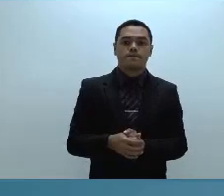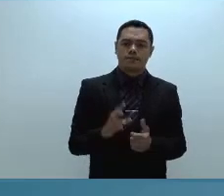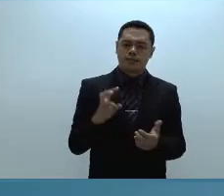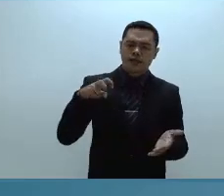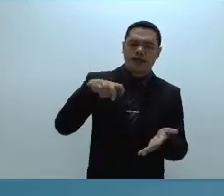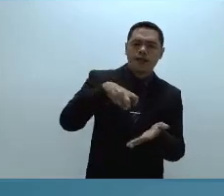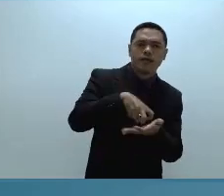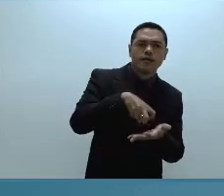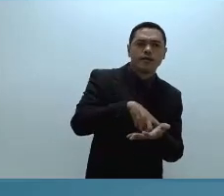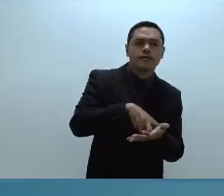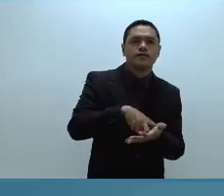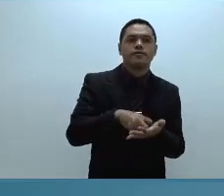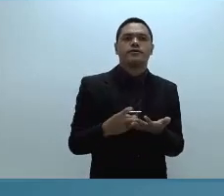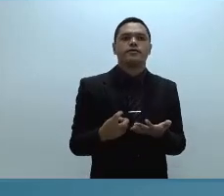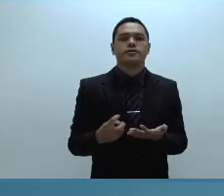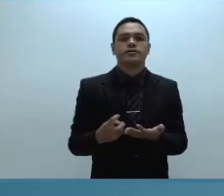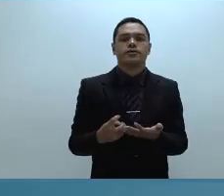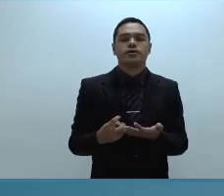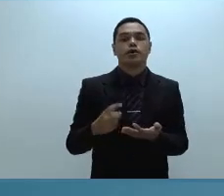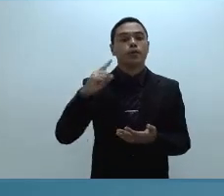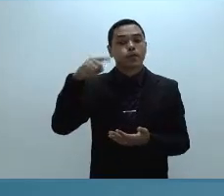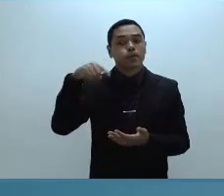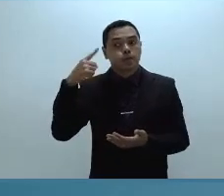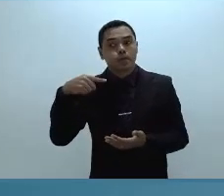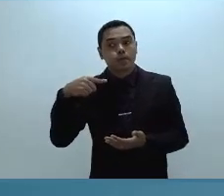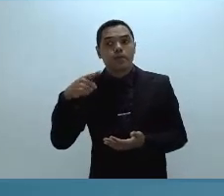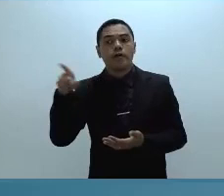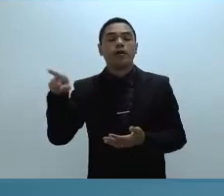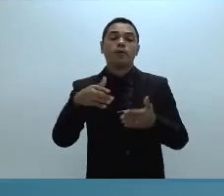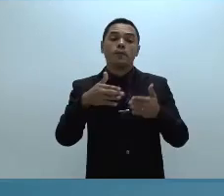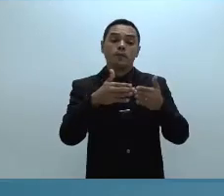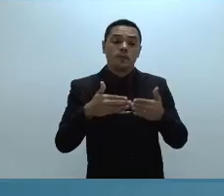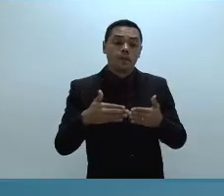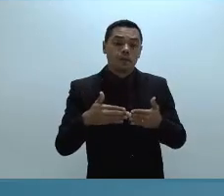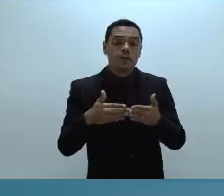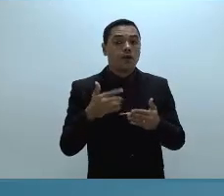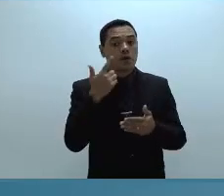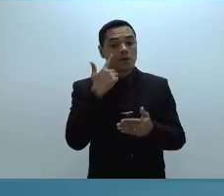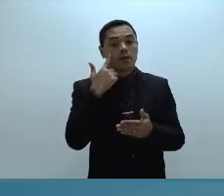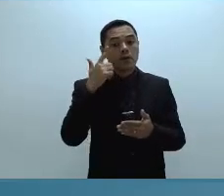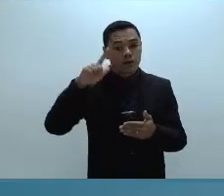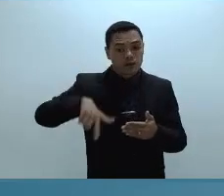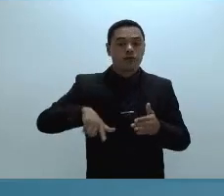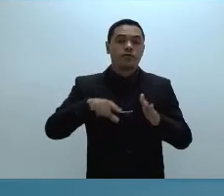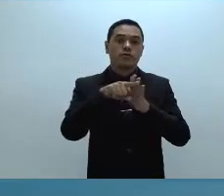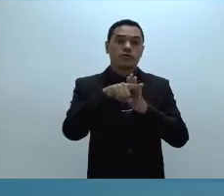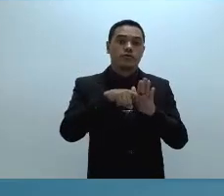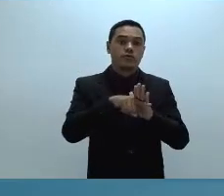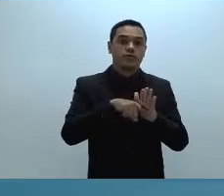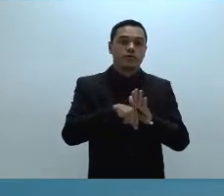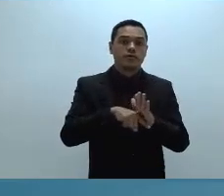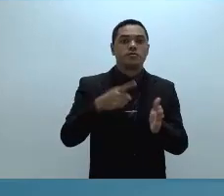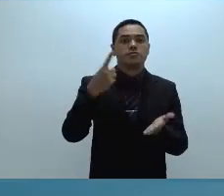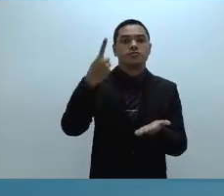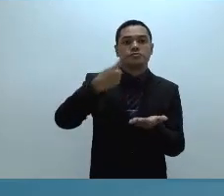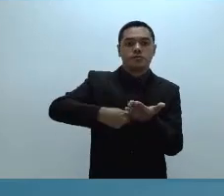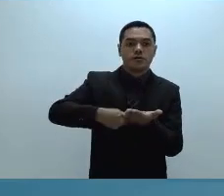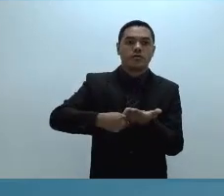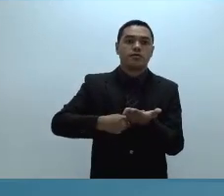acordo, conforme o outro advogado pede que seja. Pede a execução, acordo